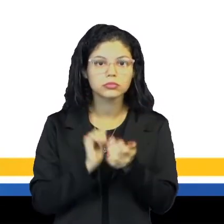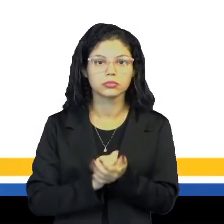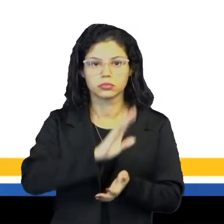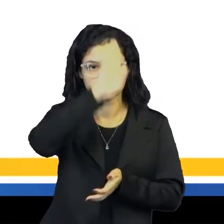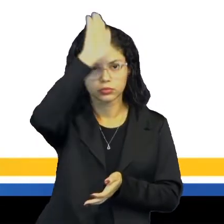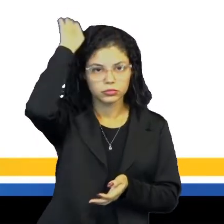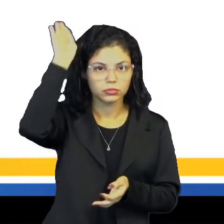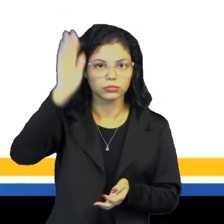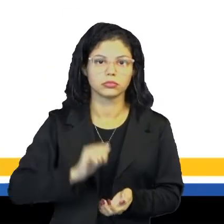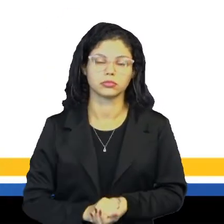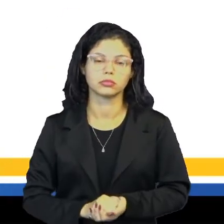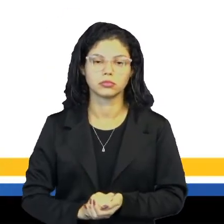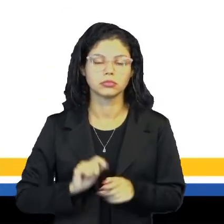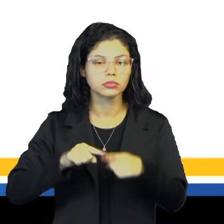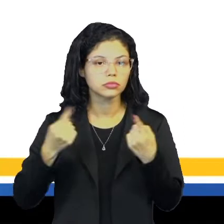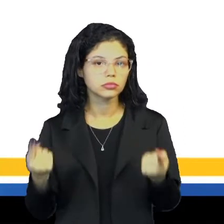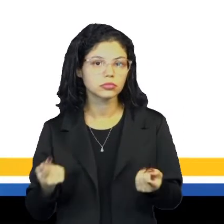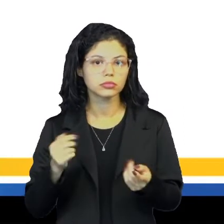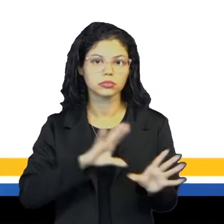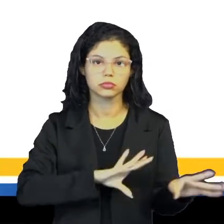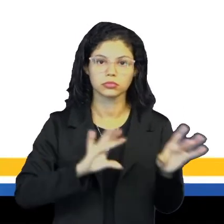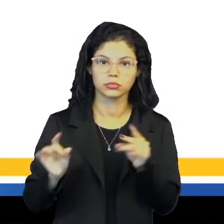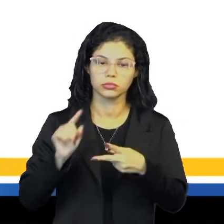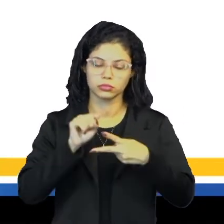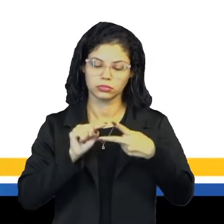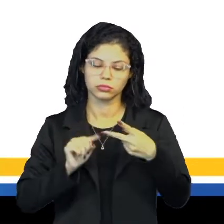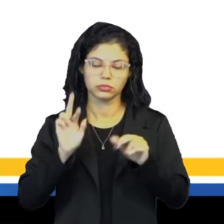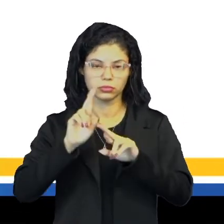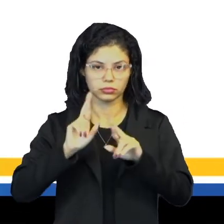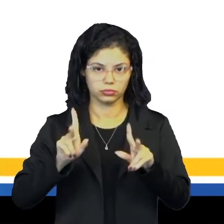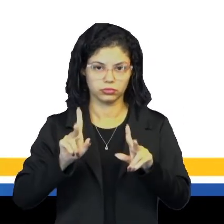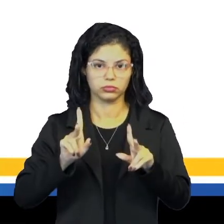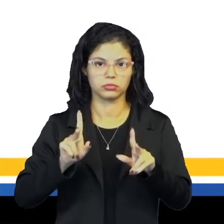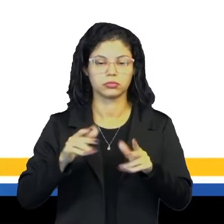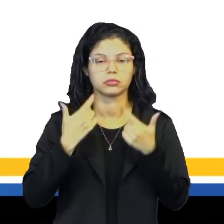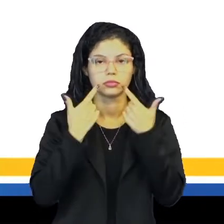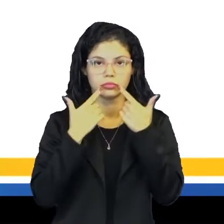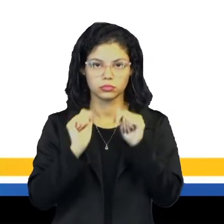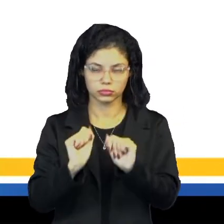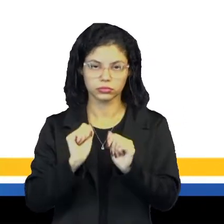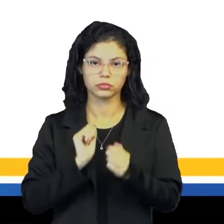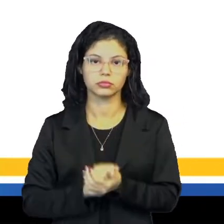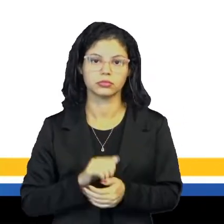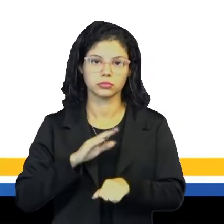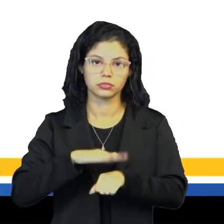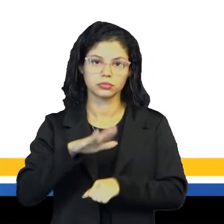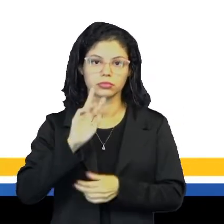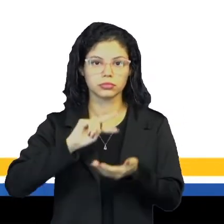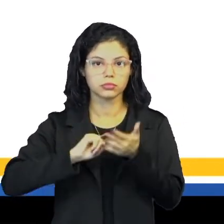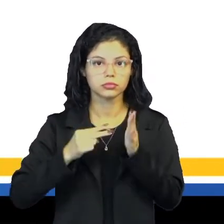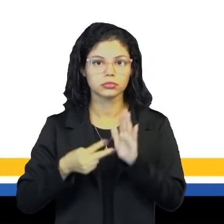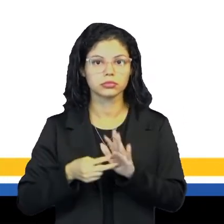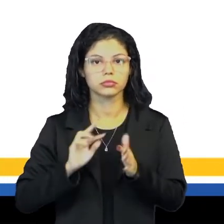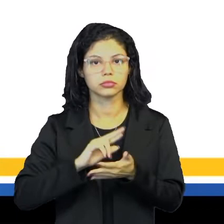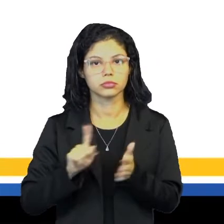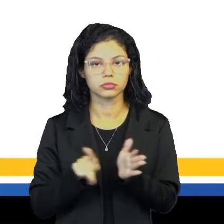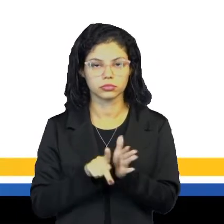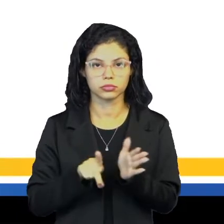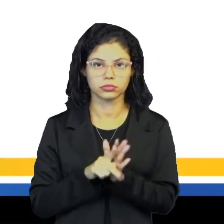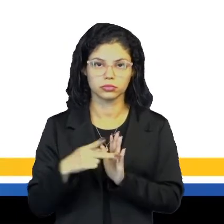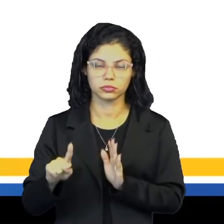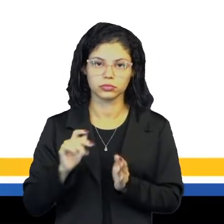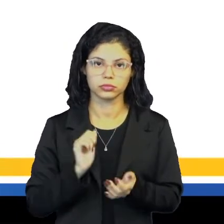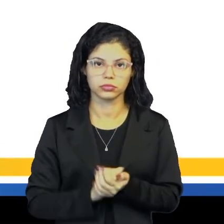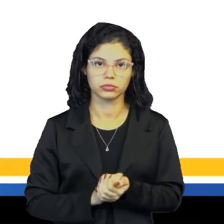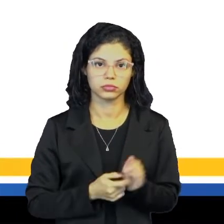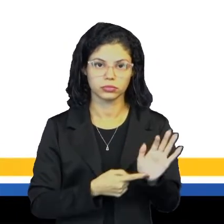romana. Entretanto, os romanos trouxeram algumas modificações nessa linguagem. A mais significativa delas é